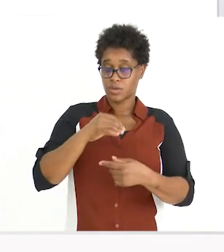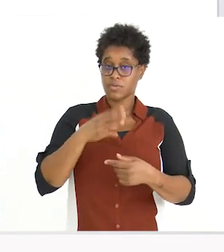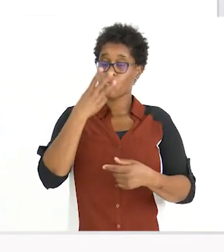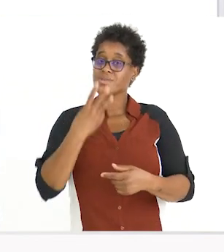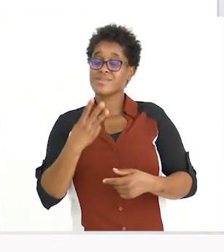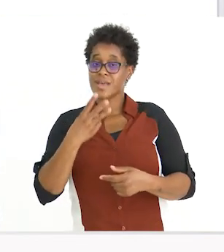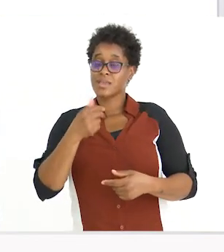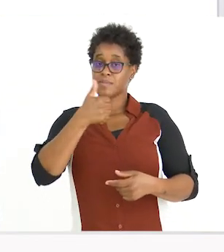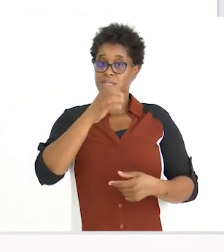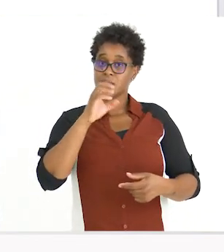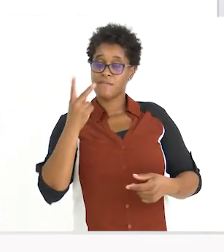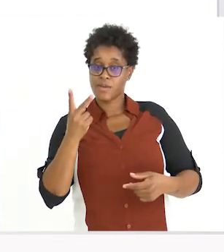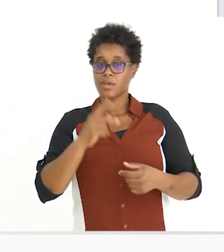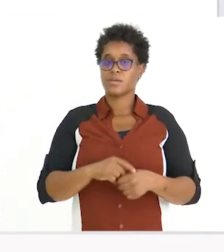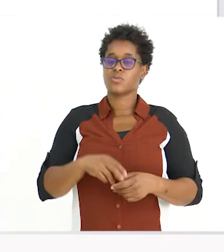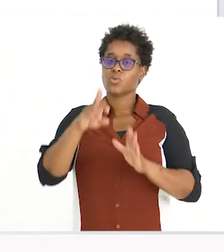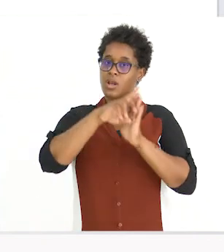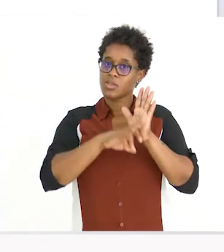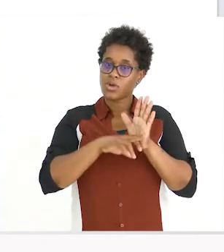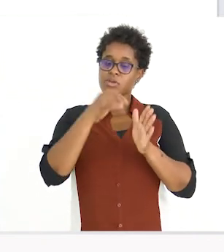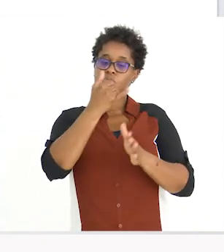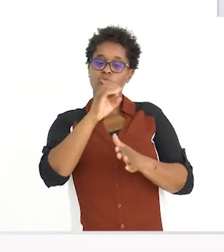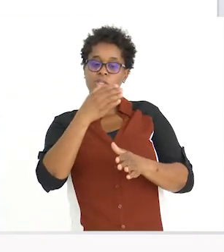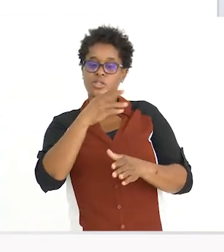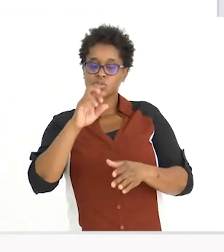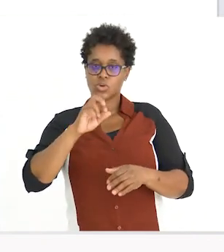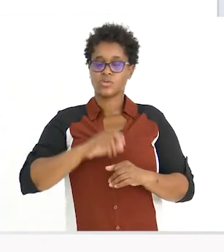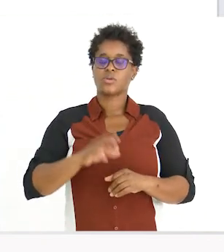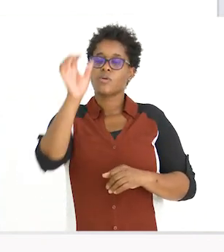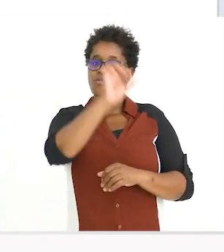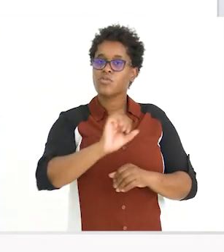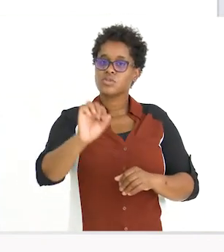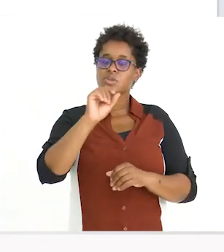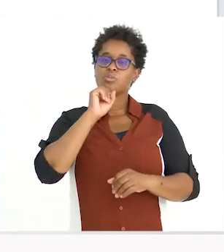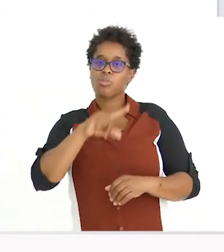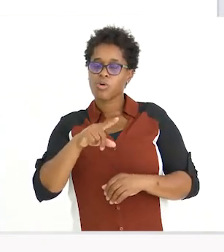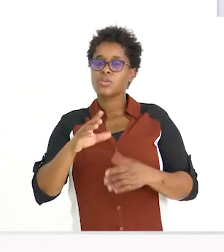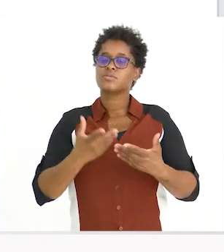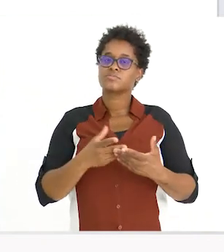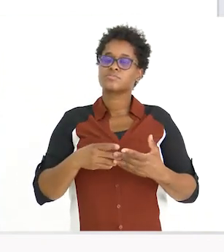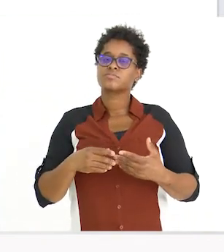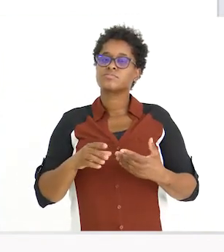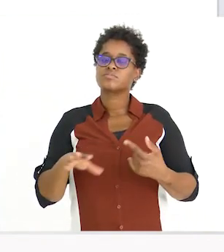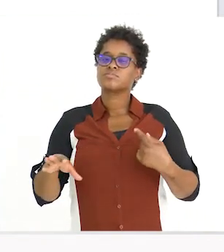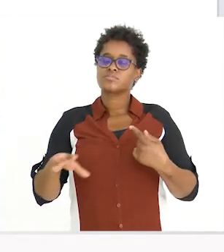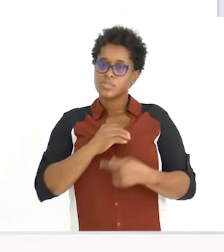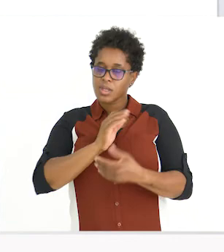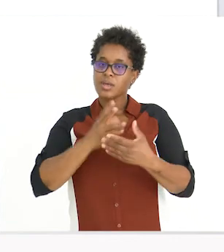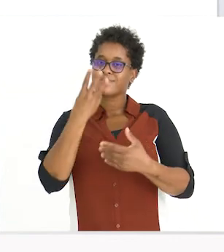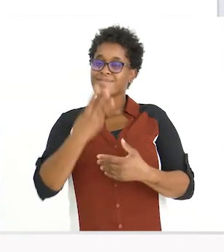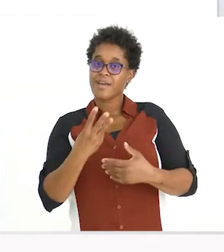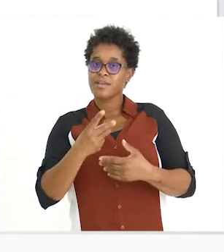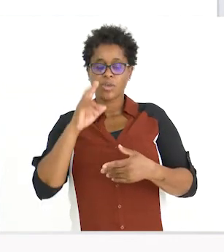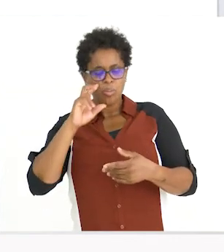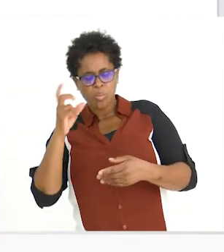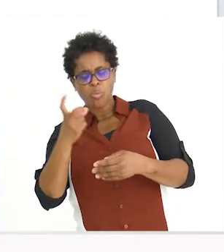do BCV, do relatório de 2018. Portanto, vocês podem aceder ao site e procurar esses dados